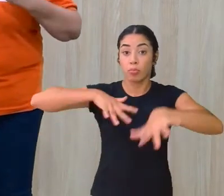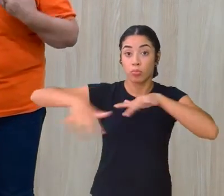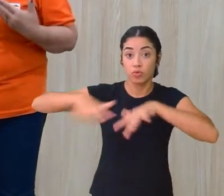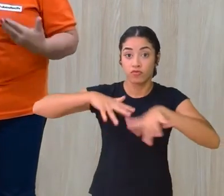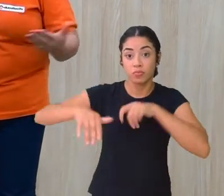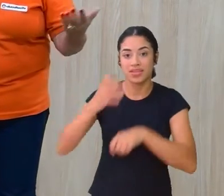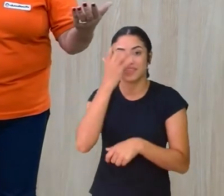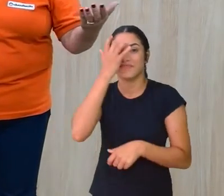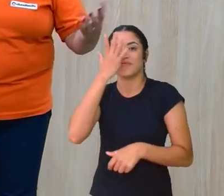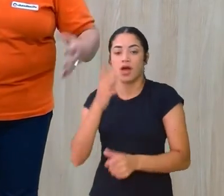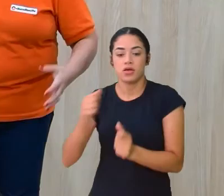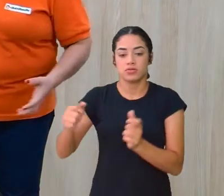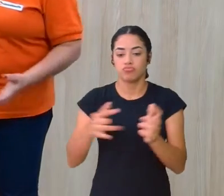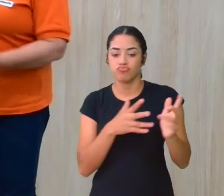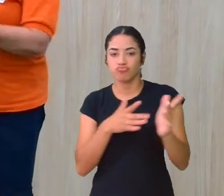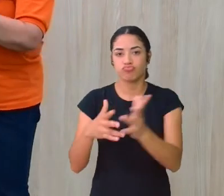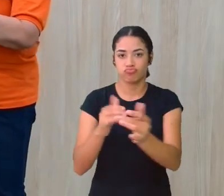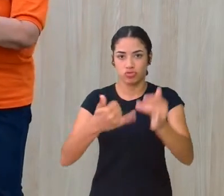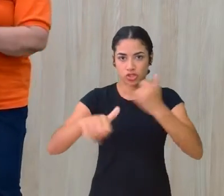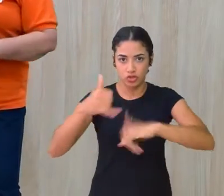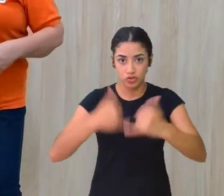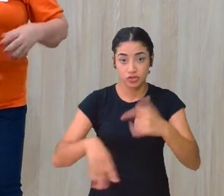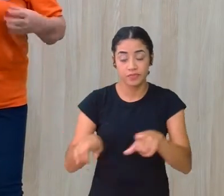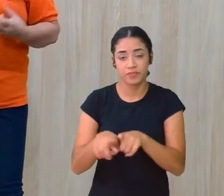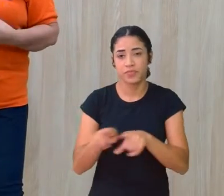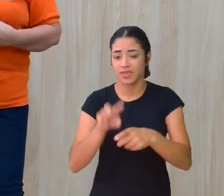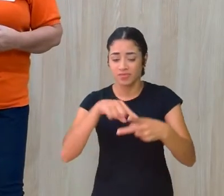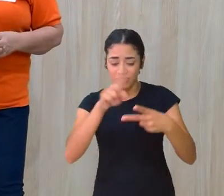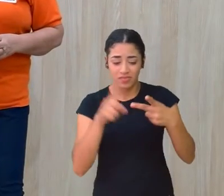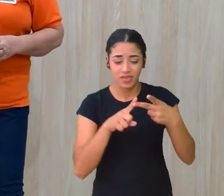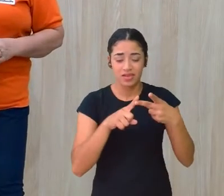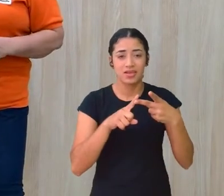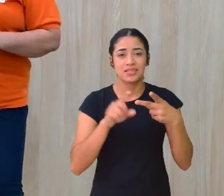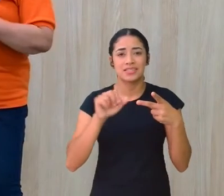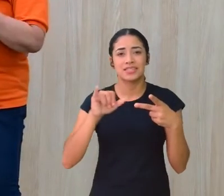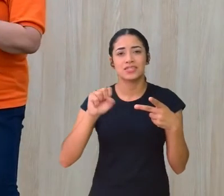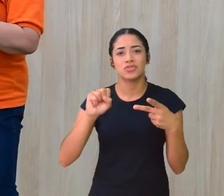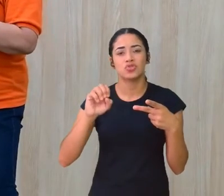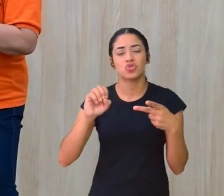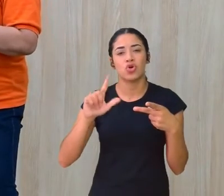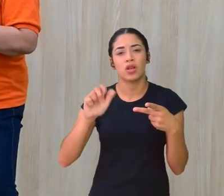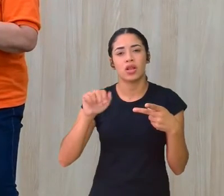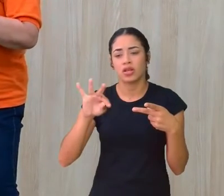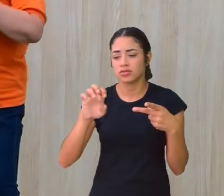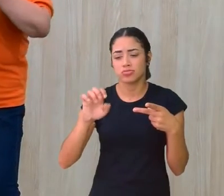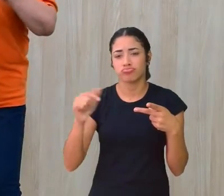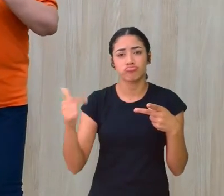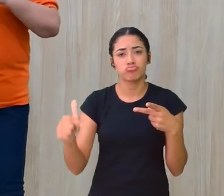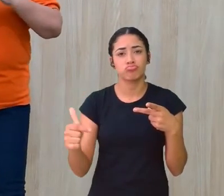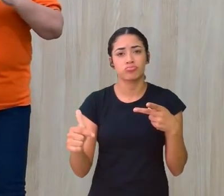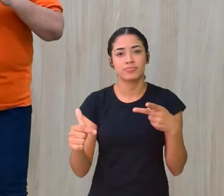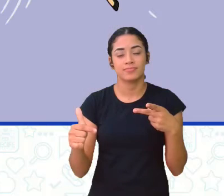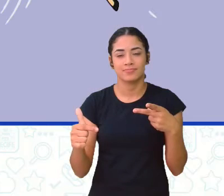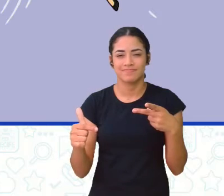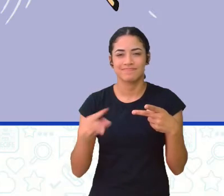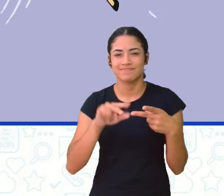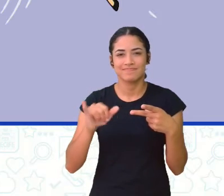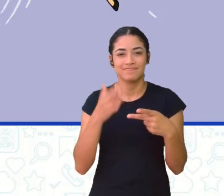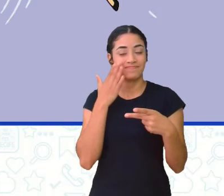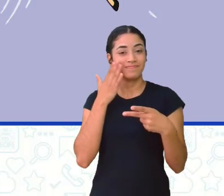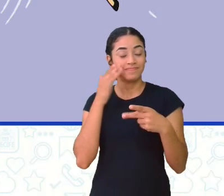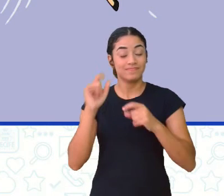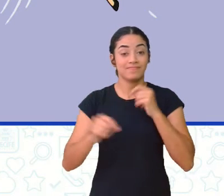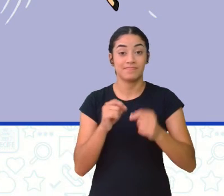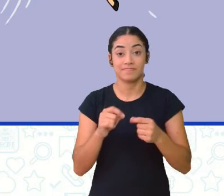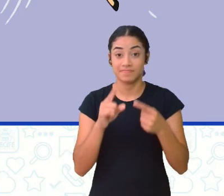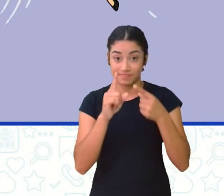aí facilita a passagem, e nos isolantes eles não estão. Então a gente vai ver aqui que nos condutores elétricos,